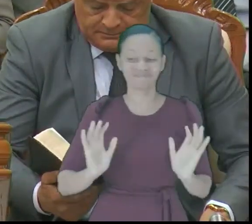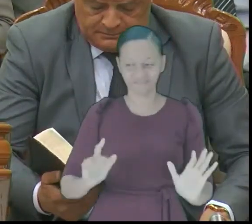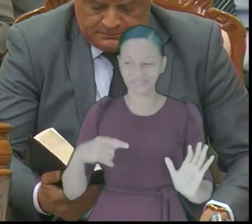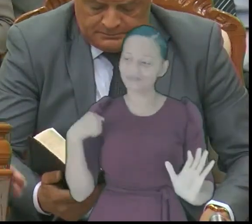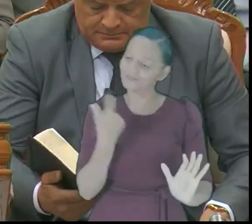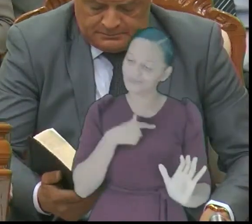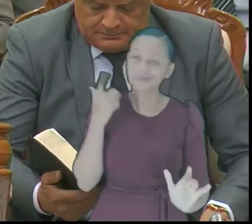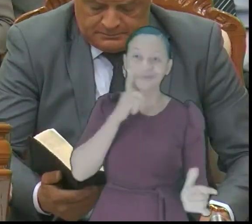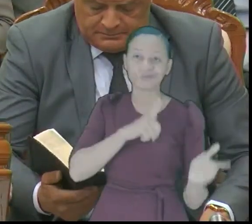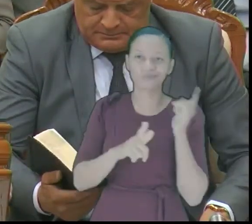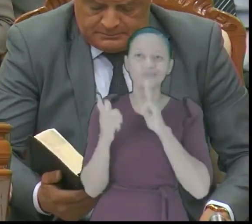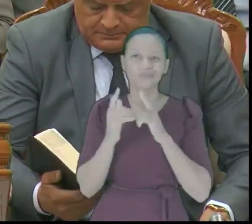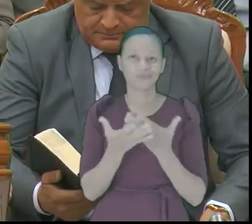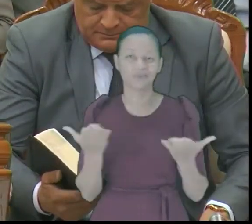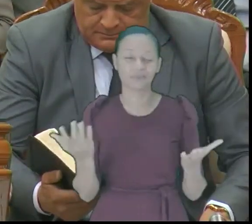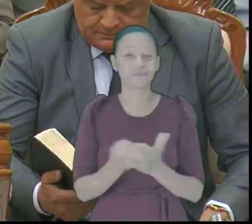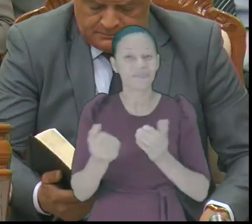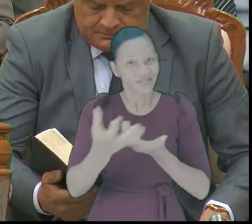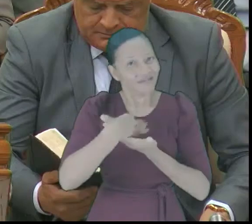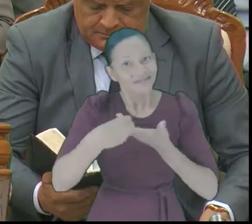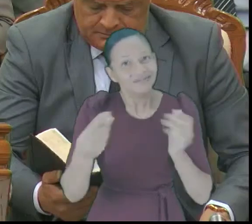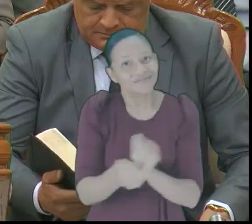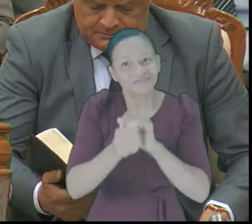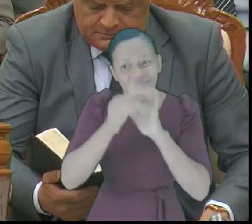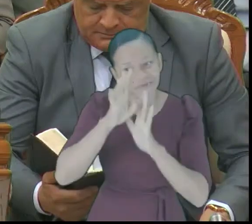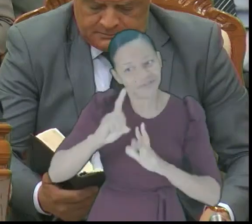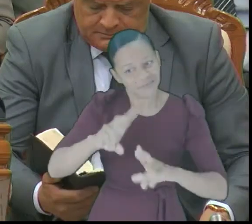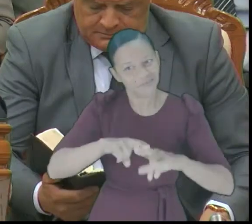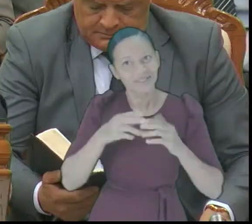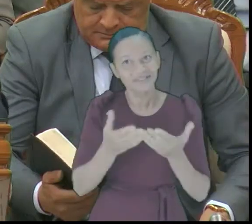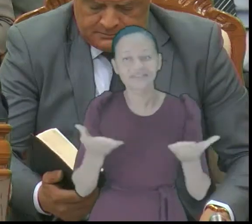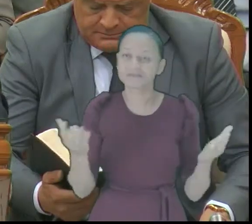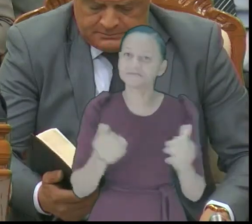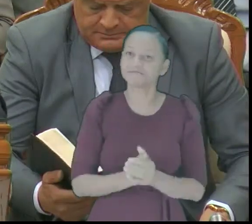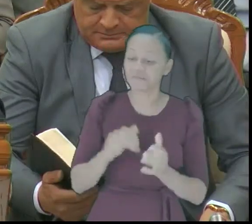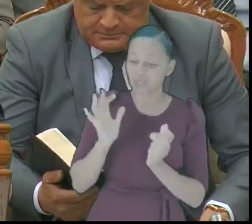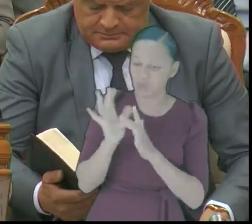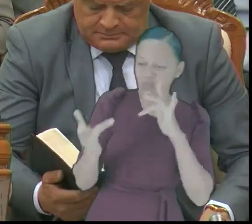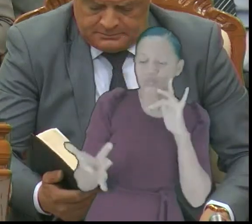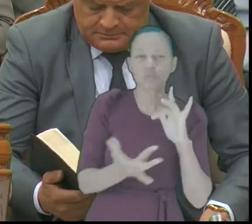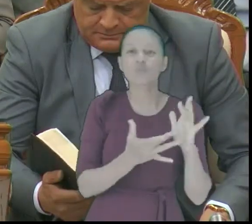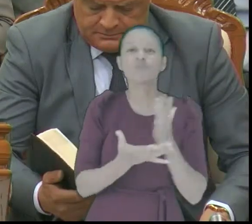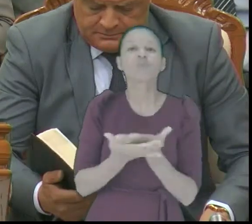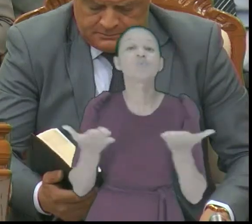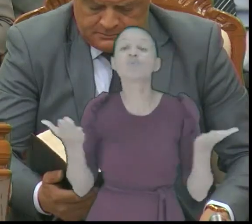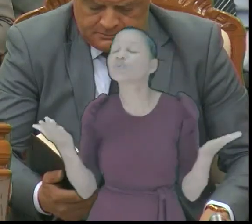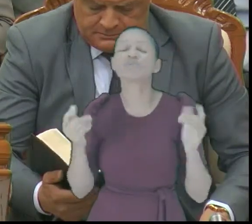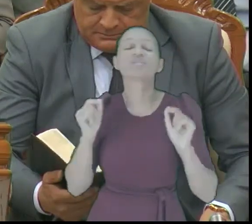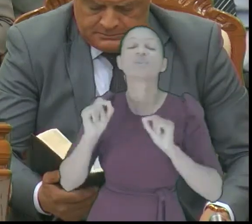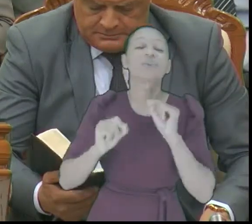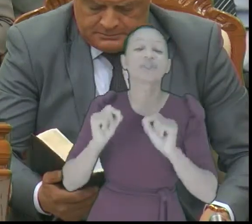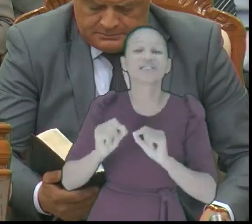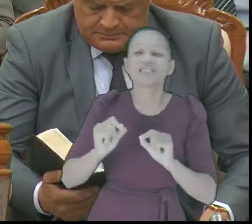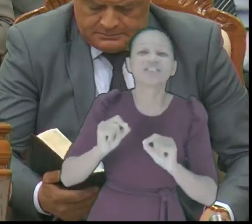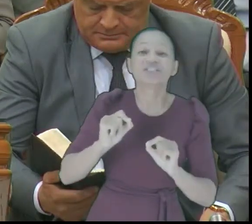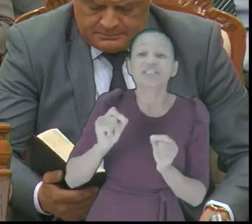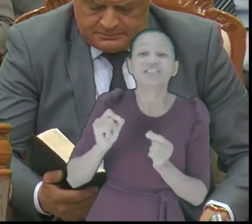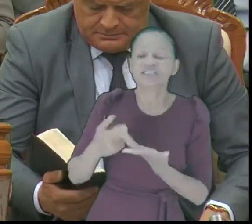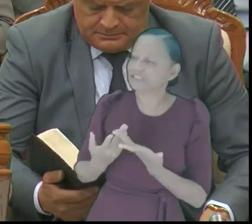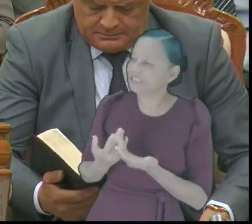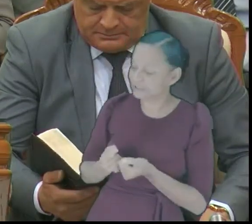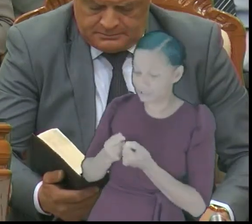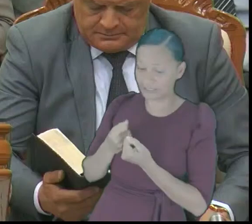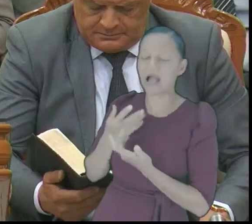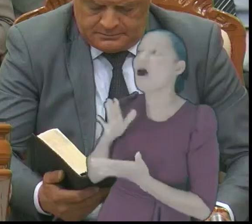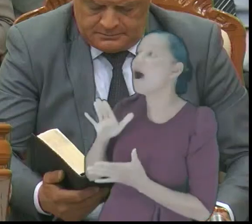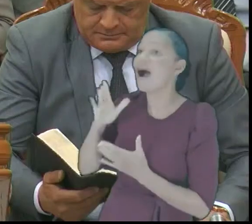nós alcançamos. Quem diz glória a Deus por isso? Então Jesus chamou de promessa do Pai. Por que Jesus chamou